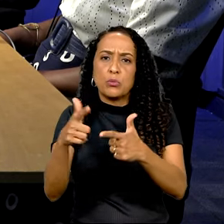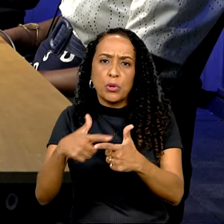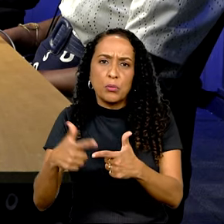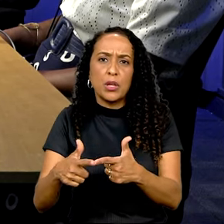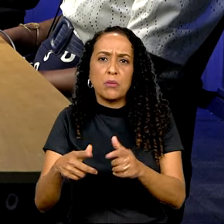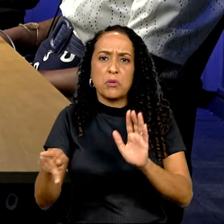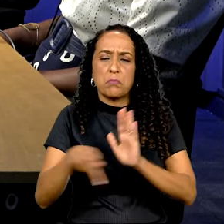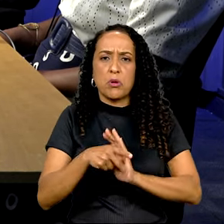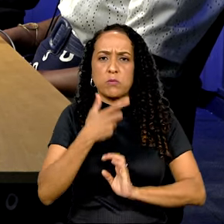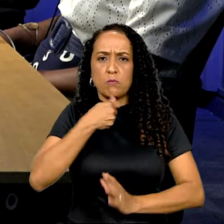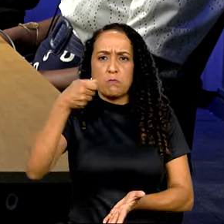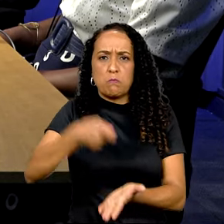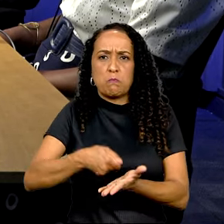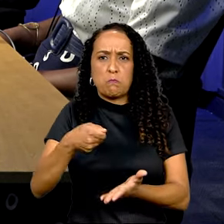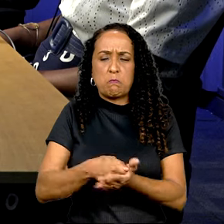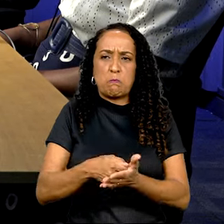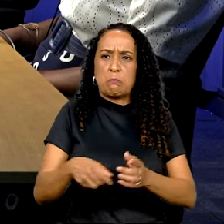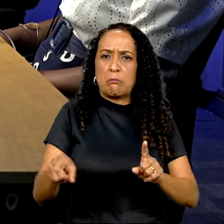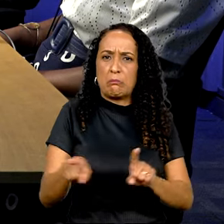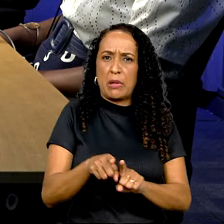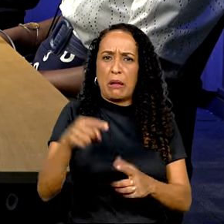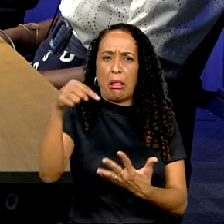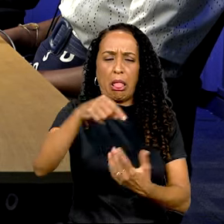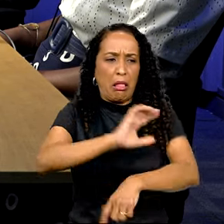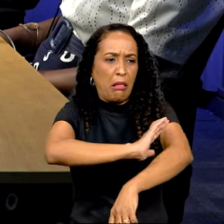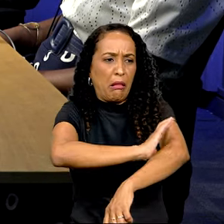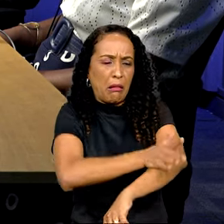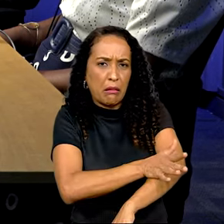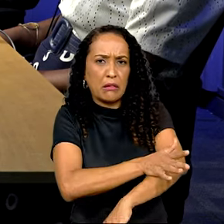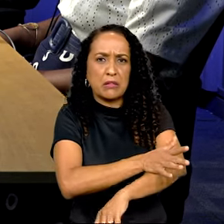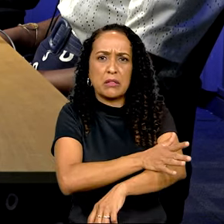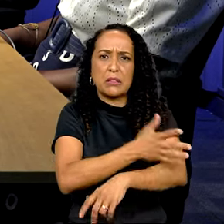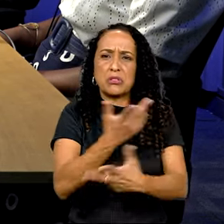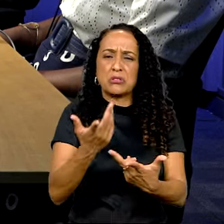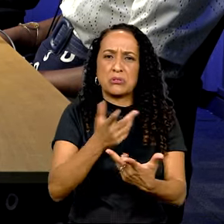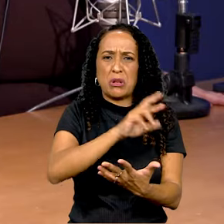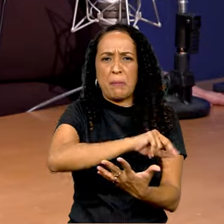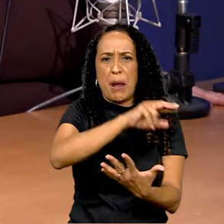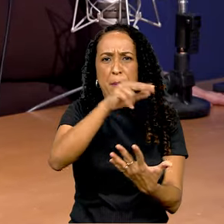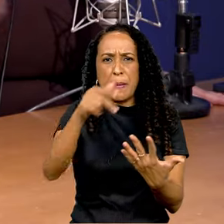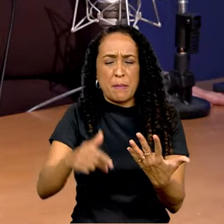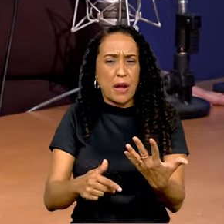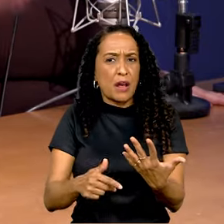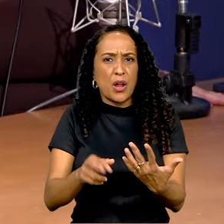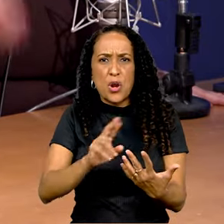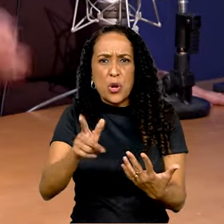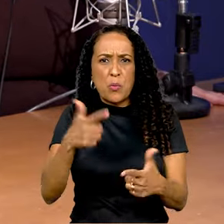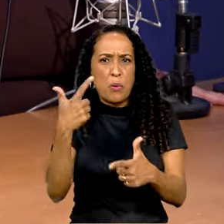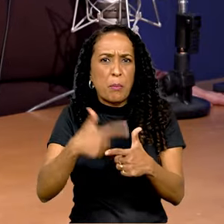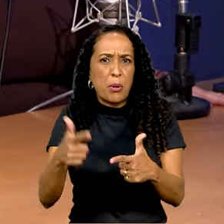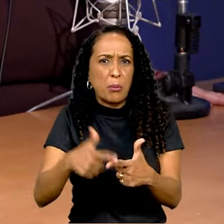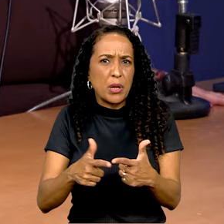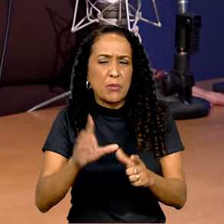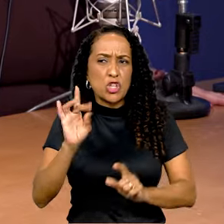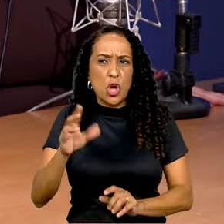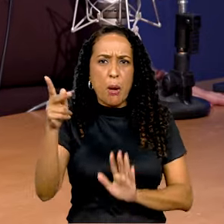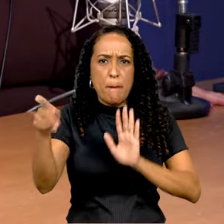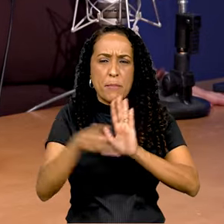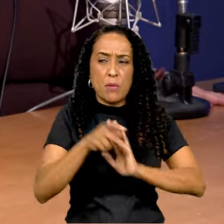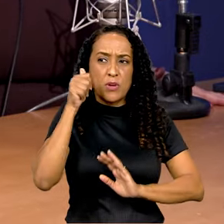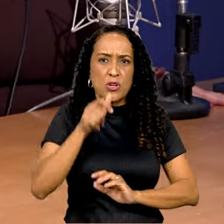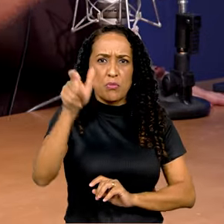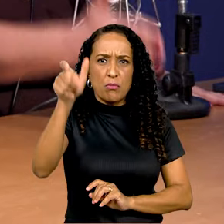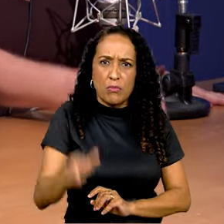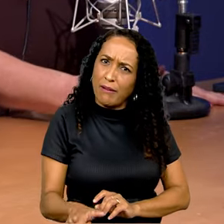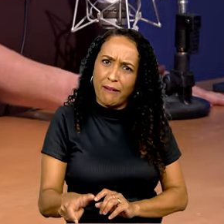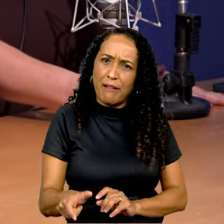problemas do machismo do sexismo do racismo da misoginia eles não são problemas que só as mulheres